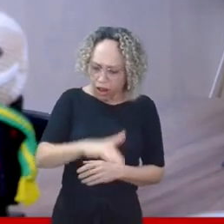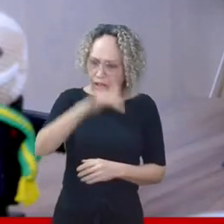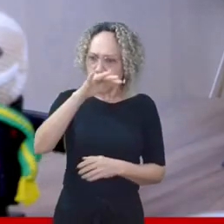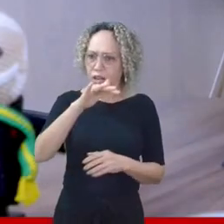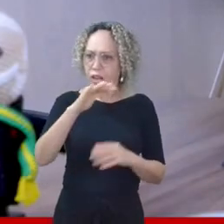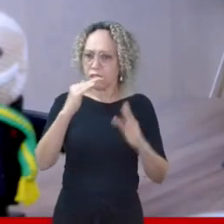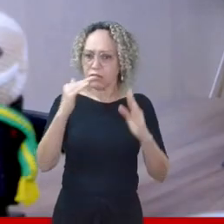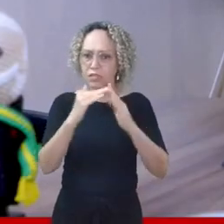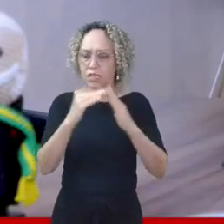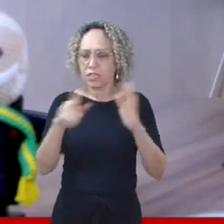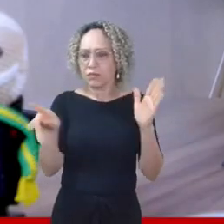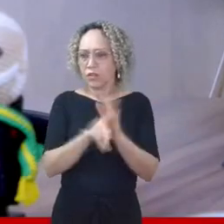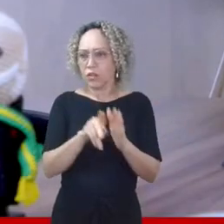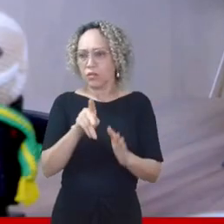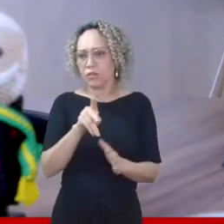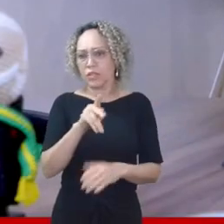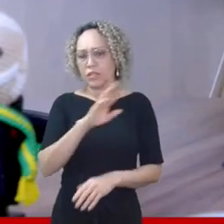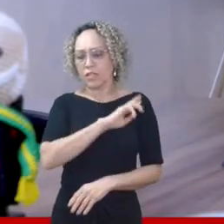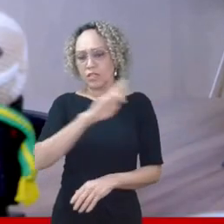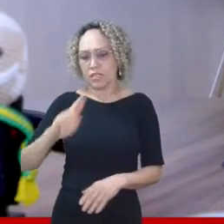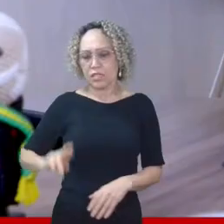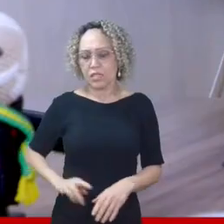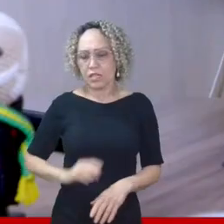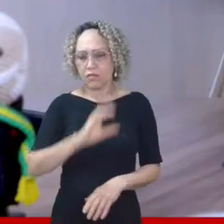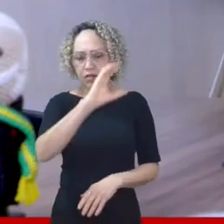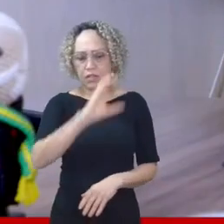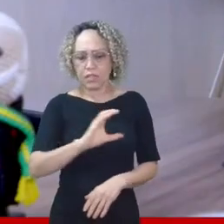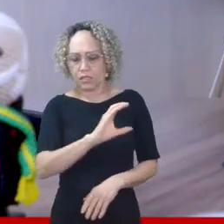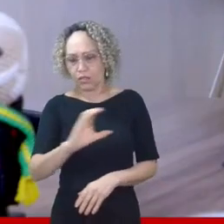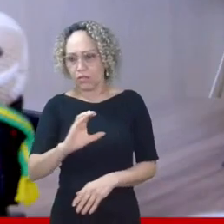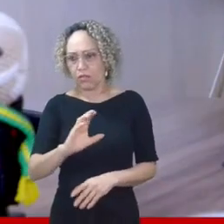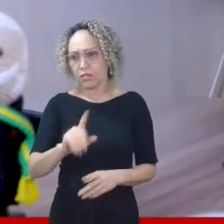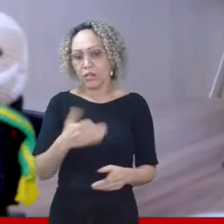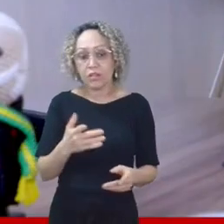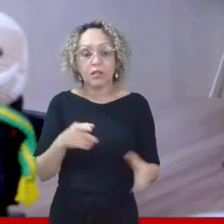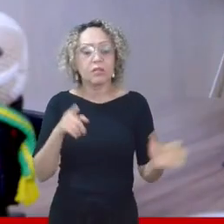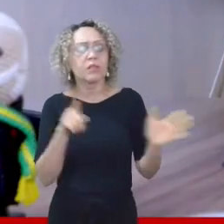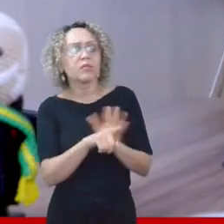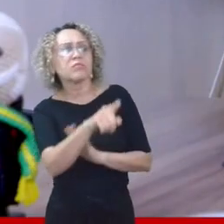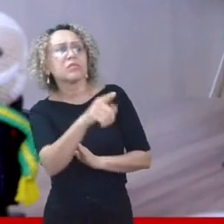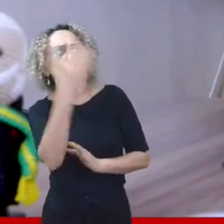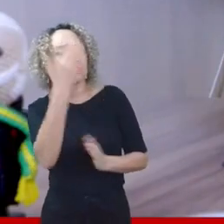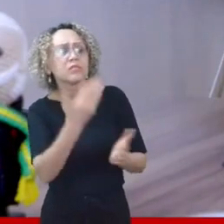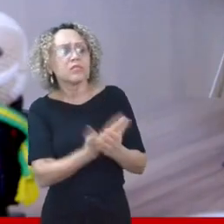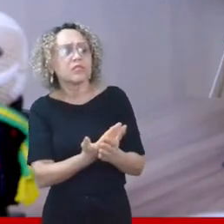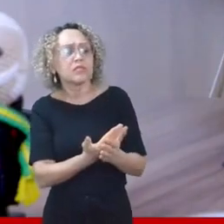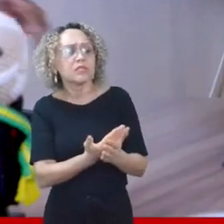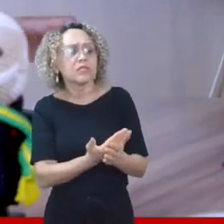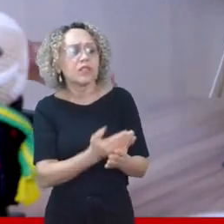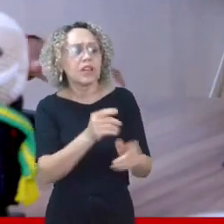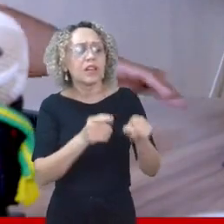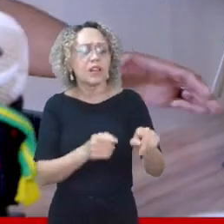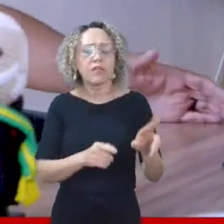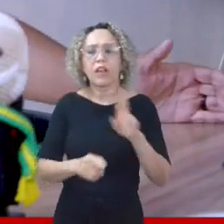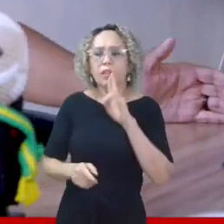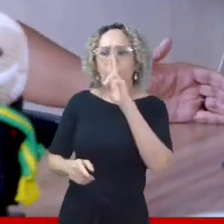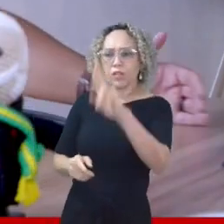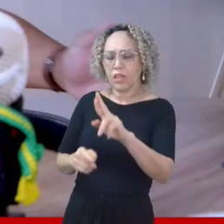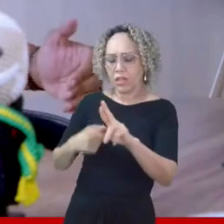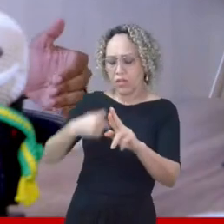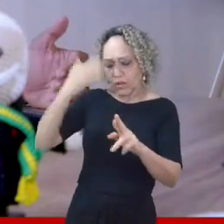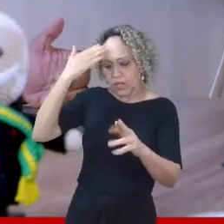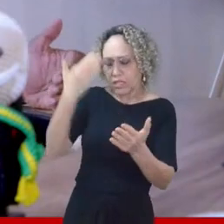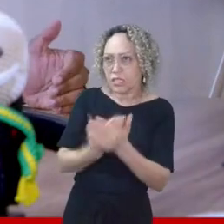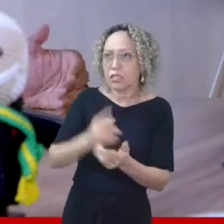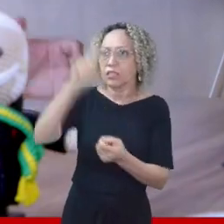mais nos lares católicos. E aí, por exemplo, se você perguntar para ela no que você acredita, eu acredito em Deus, acredito em Jesus, acredito nos